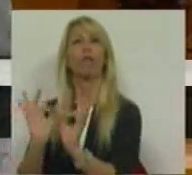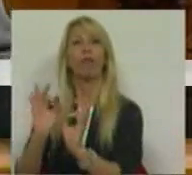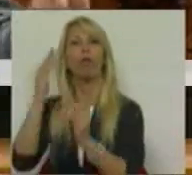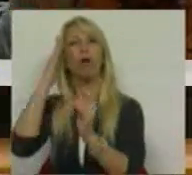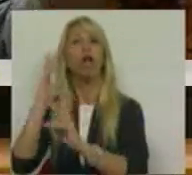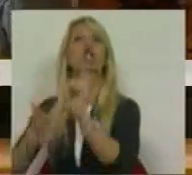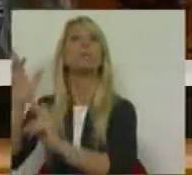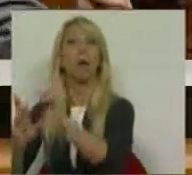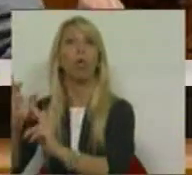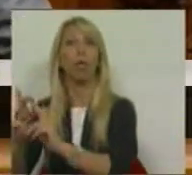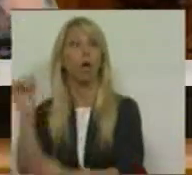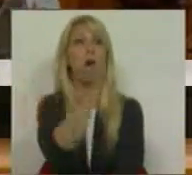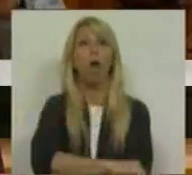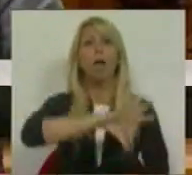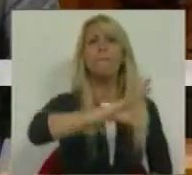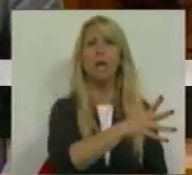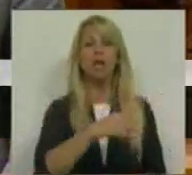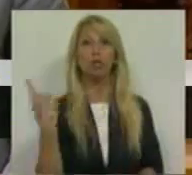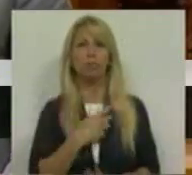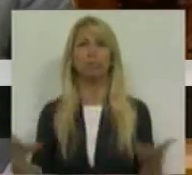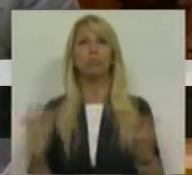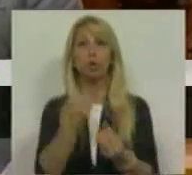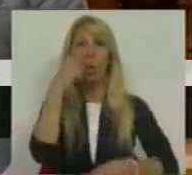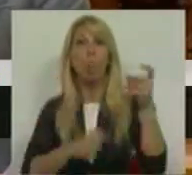lado daqueles que se juntam ao povo para dizer que é este